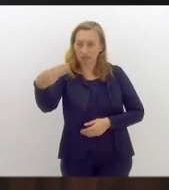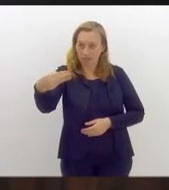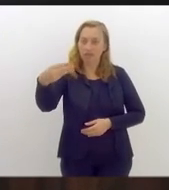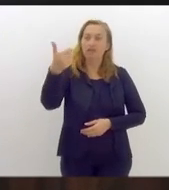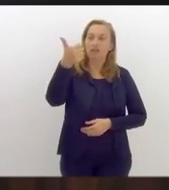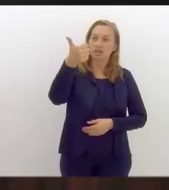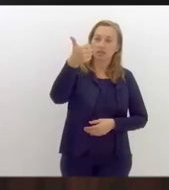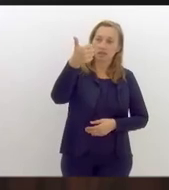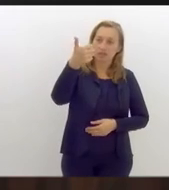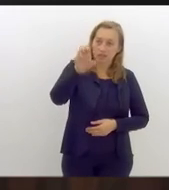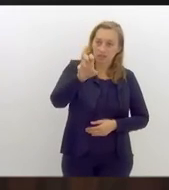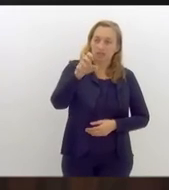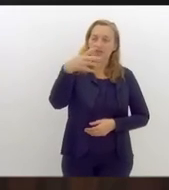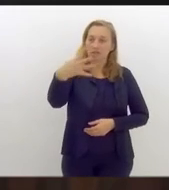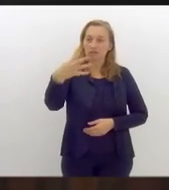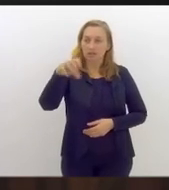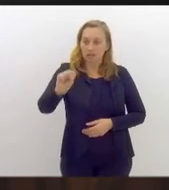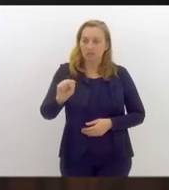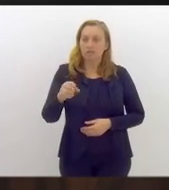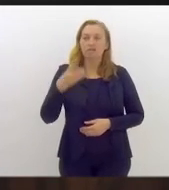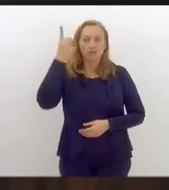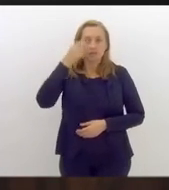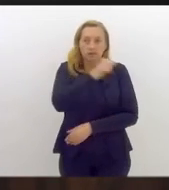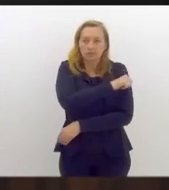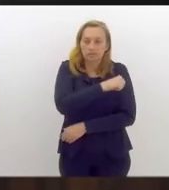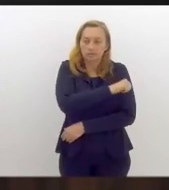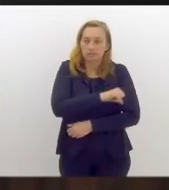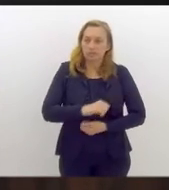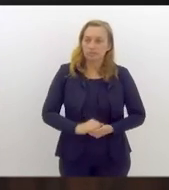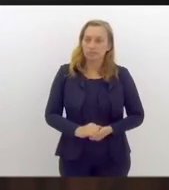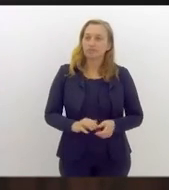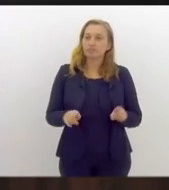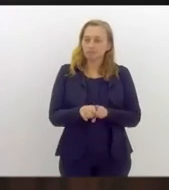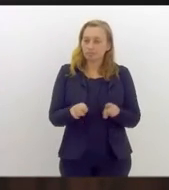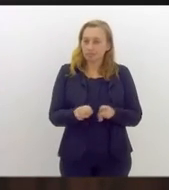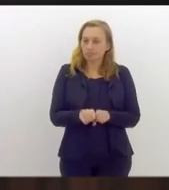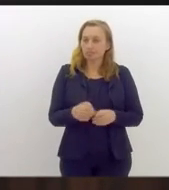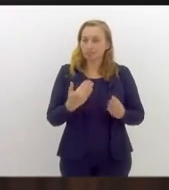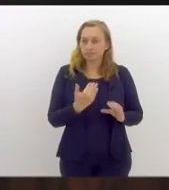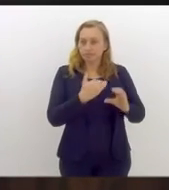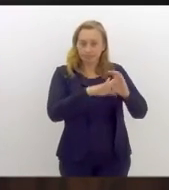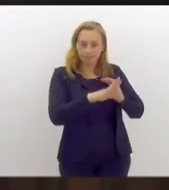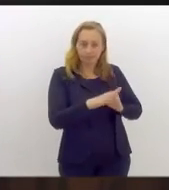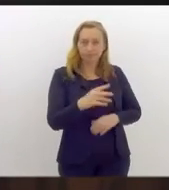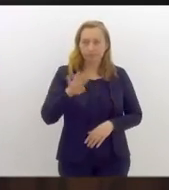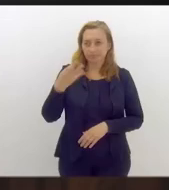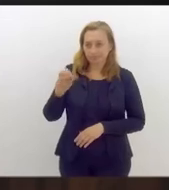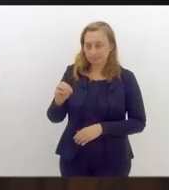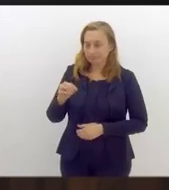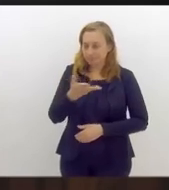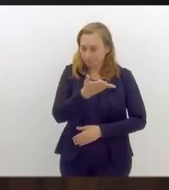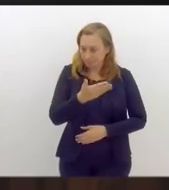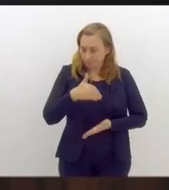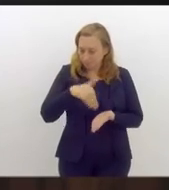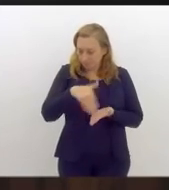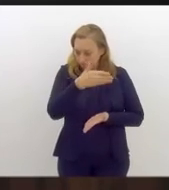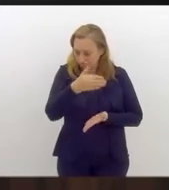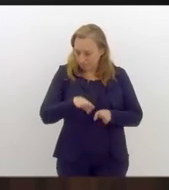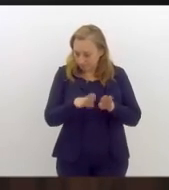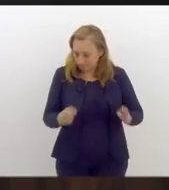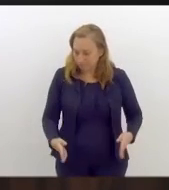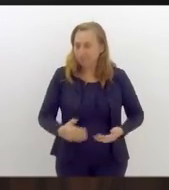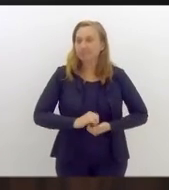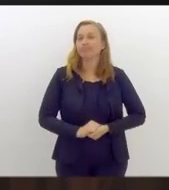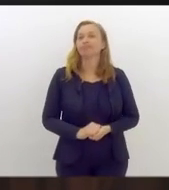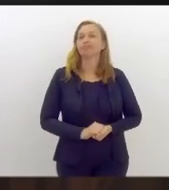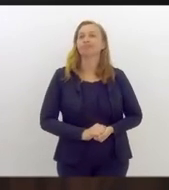1548. Da deputada enfermeira Rejane, que também estarei encaminhando para o nosso secretário aqui da mesa.